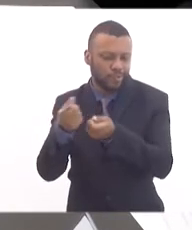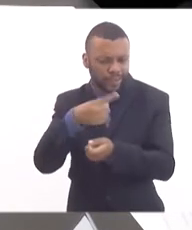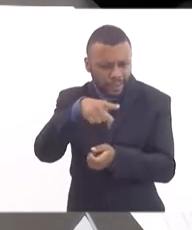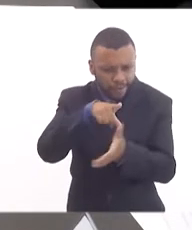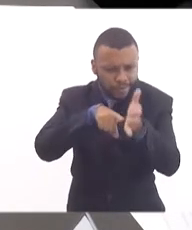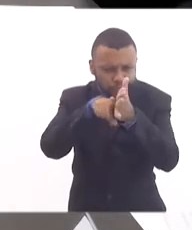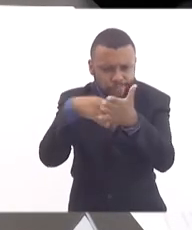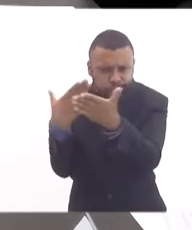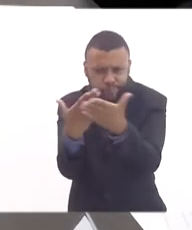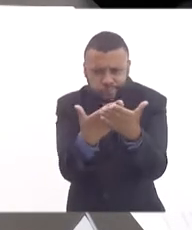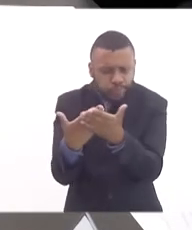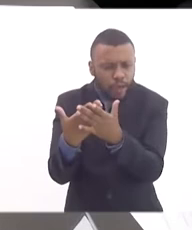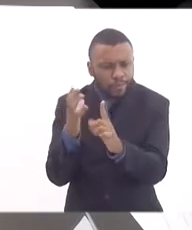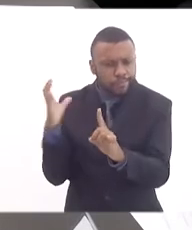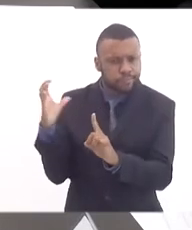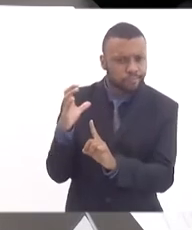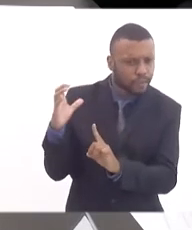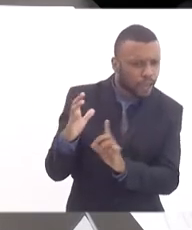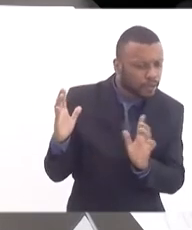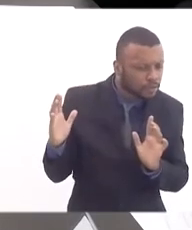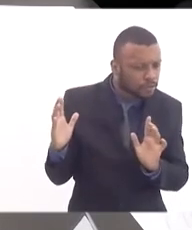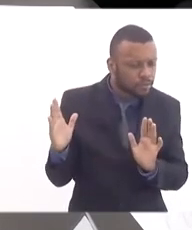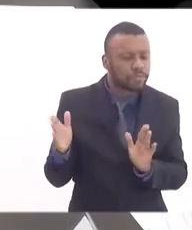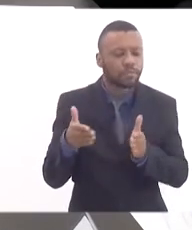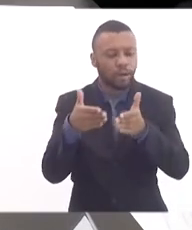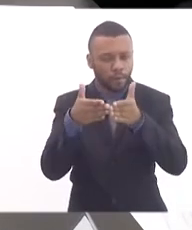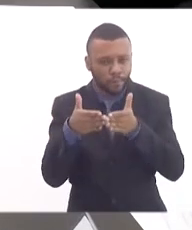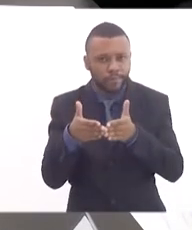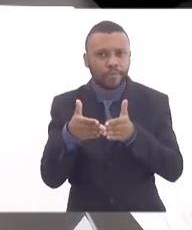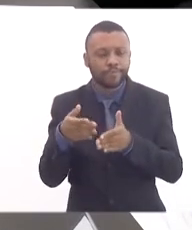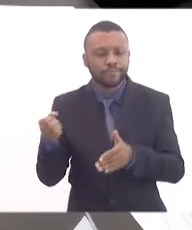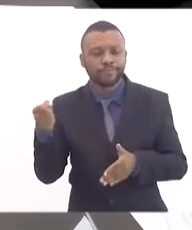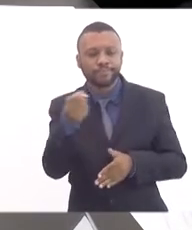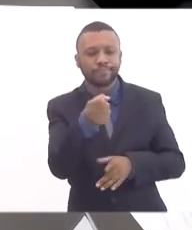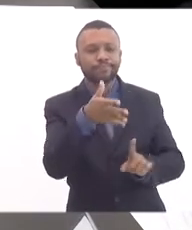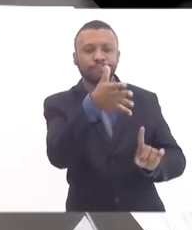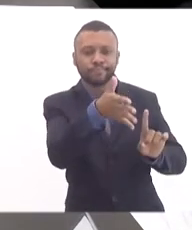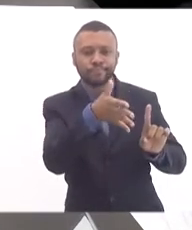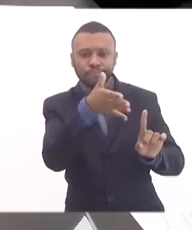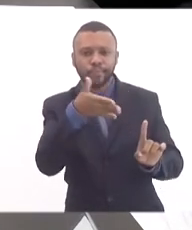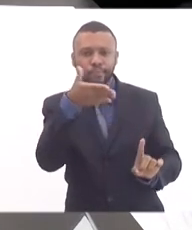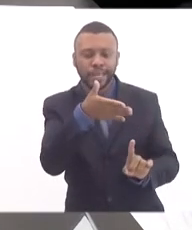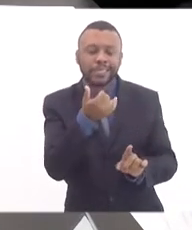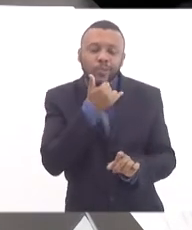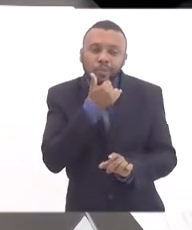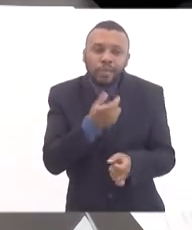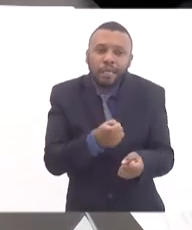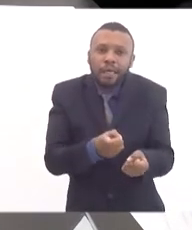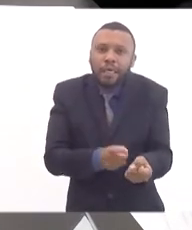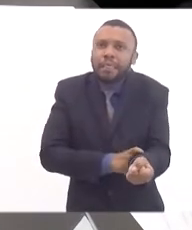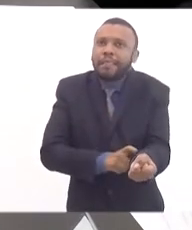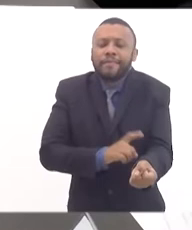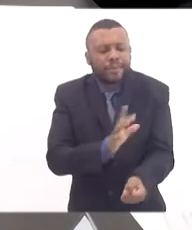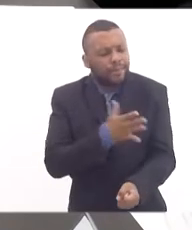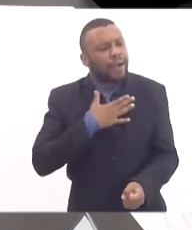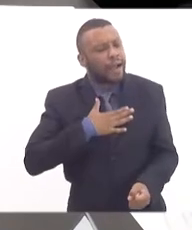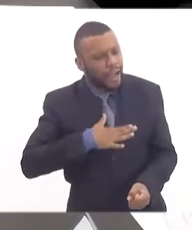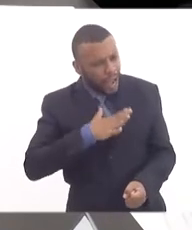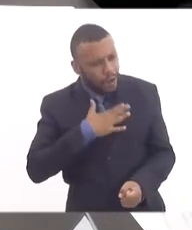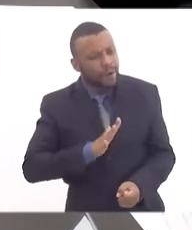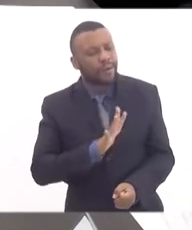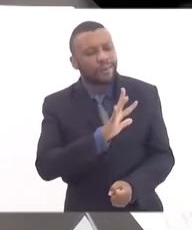desculpa por favor eu vou passar para senhora só precisa ficar nervosa não vai chegar sua